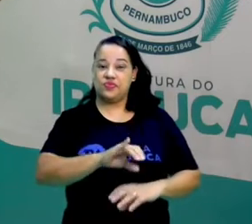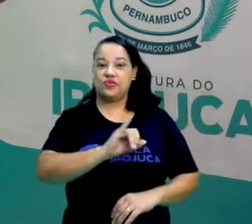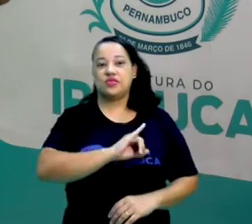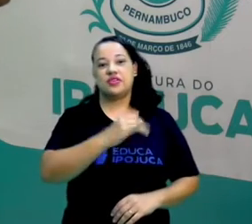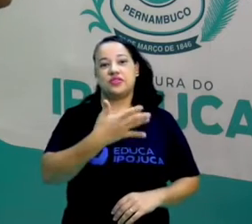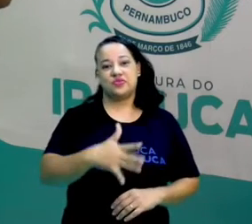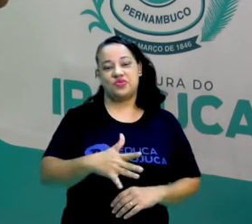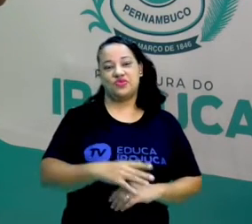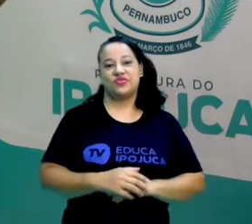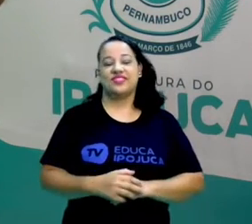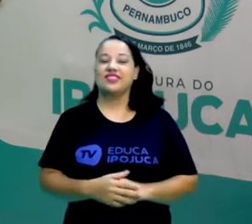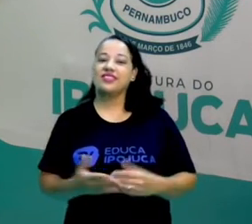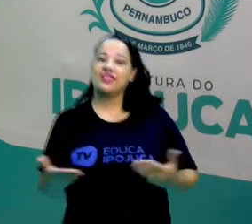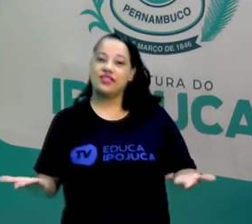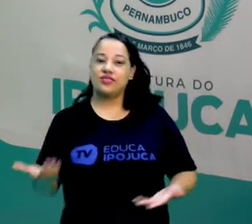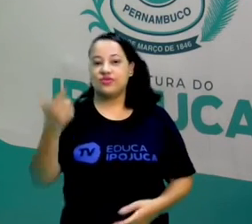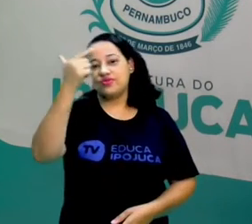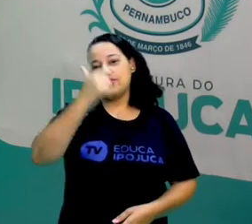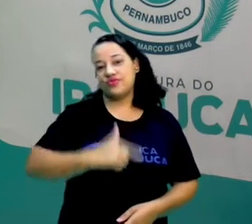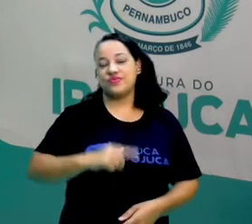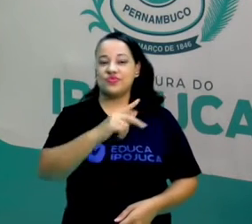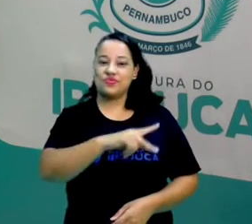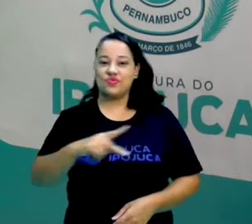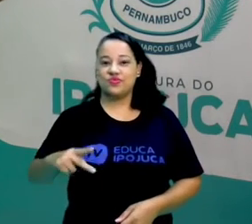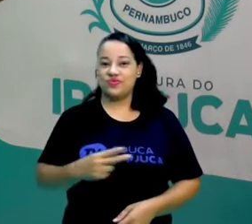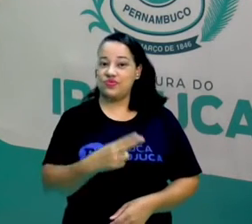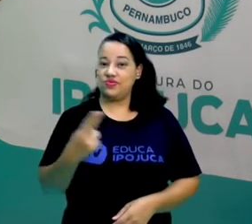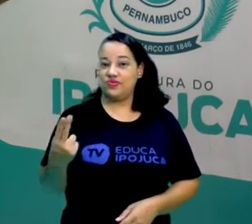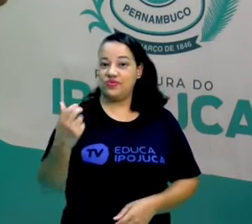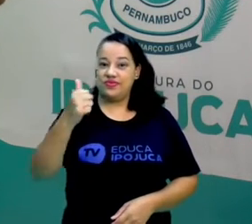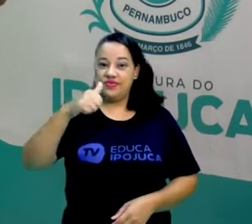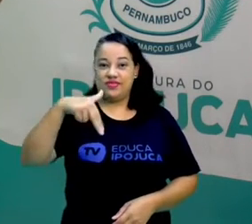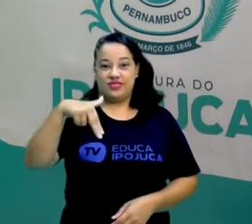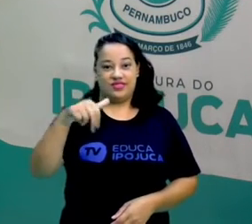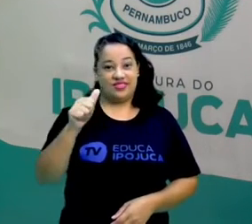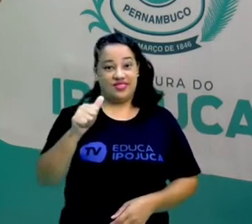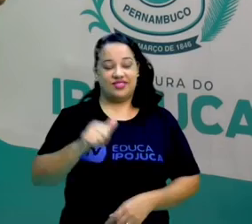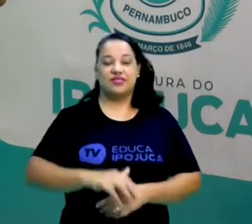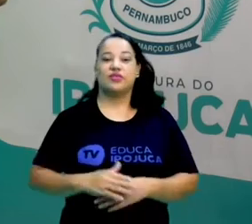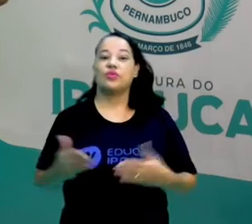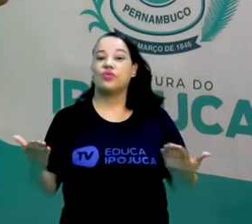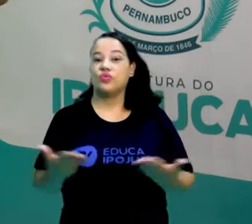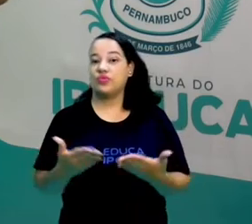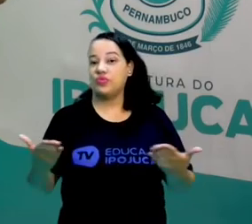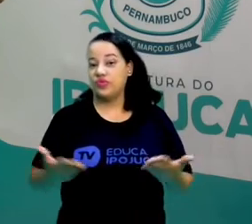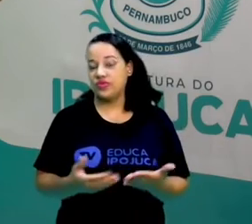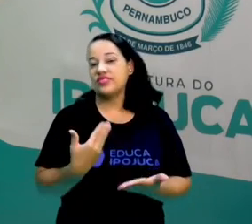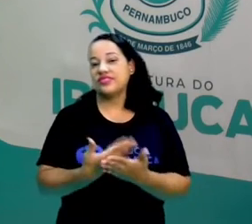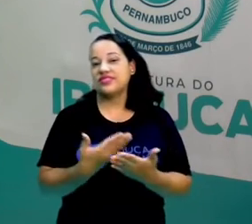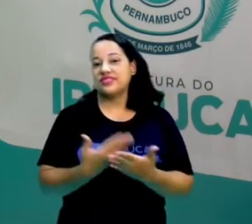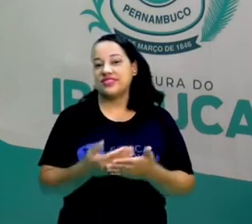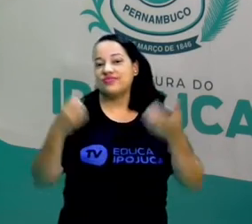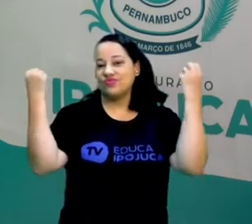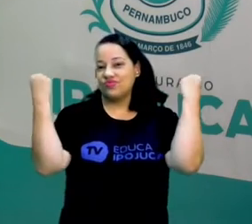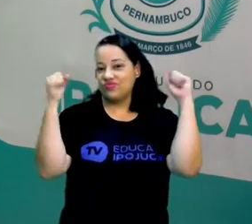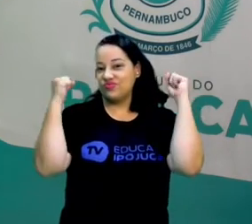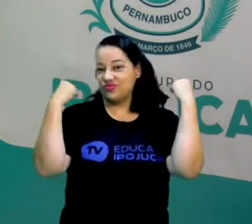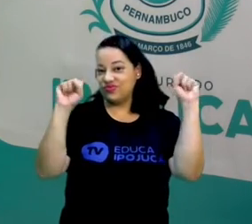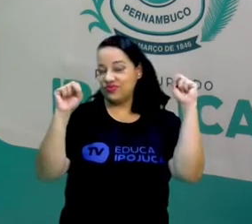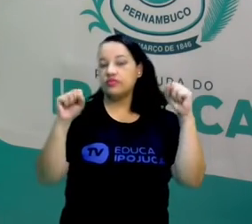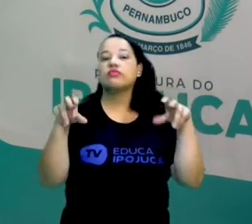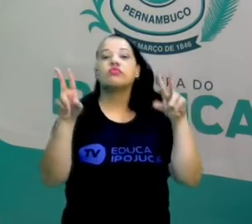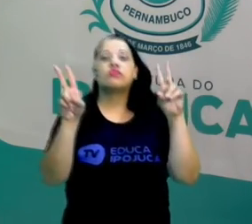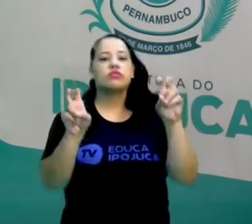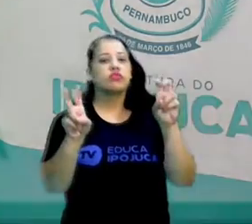Educa Ipojuca. Eu sou a professora Ana e hoje na nossa aula de educação física nós vamos